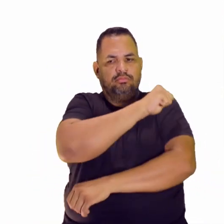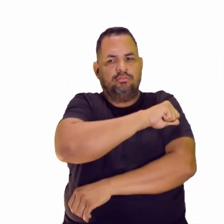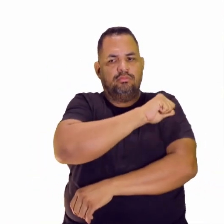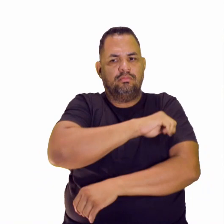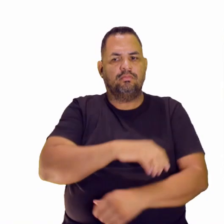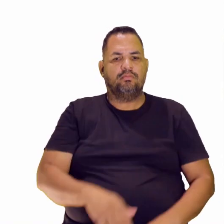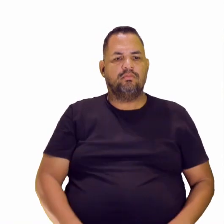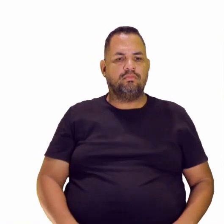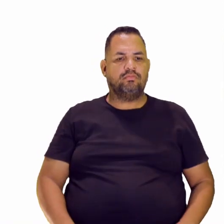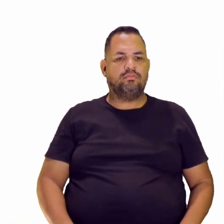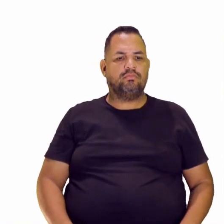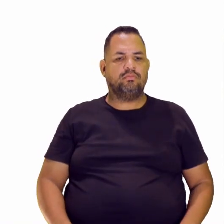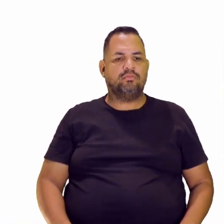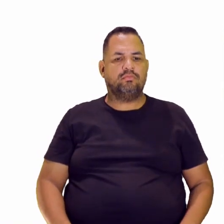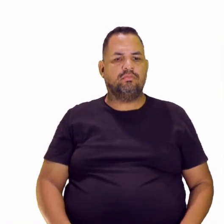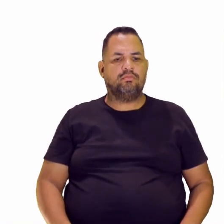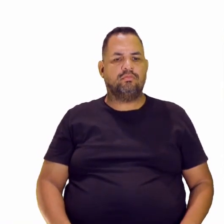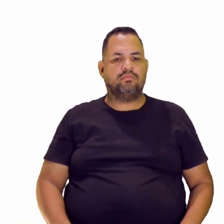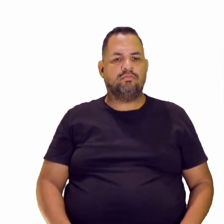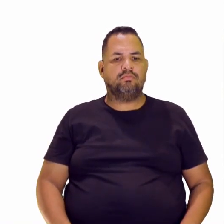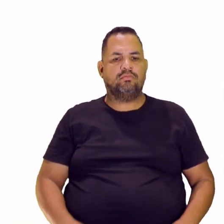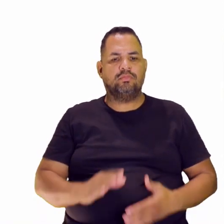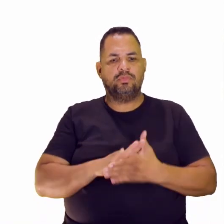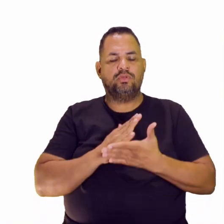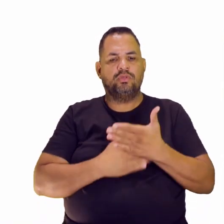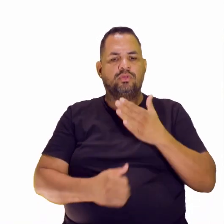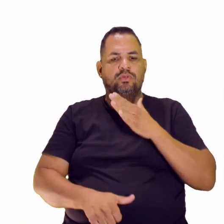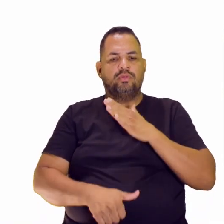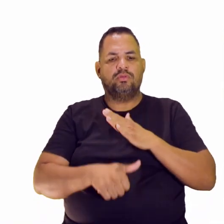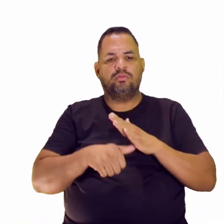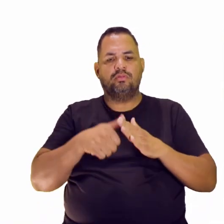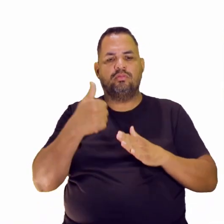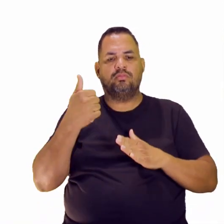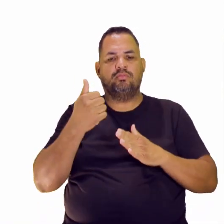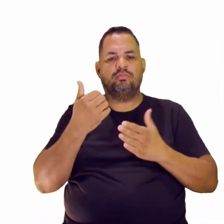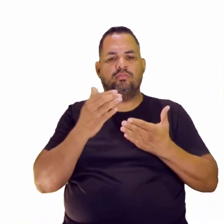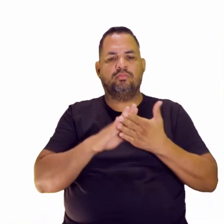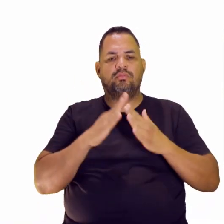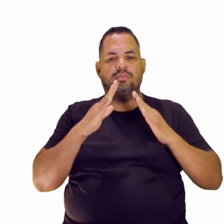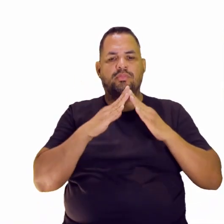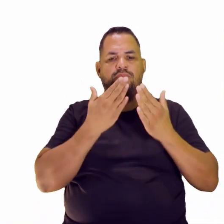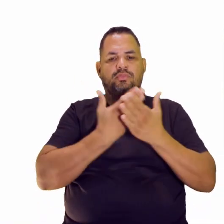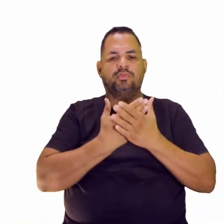Última parte aqui, Eckhout foi o fundador da Escola